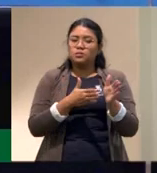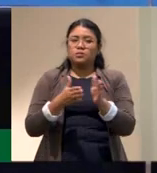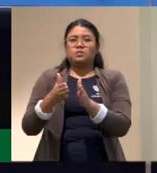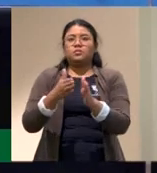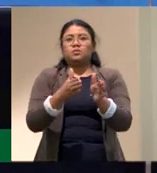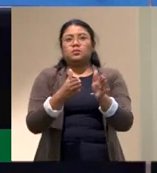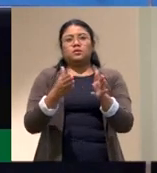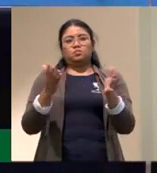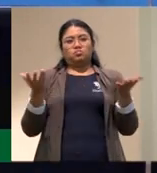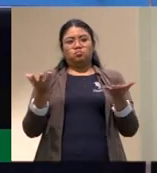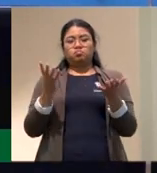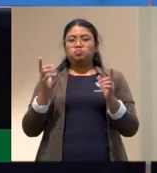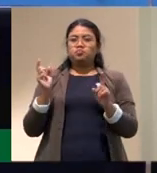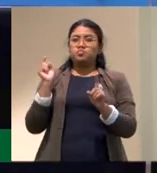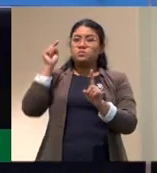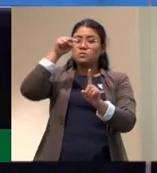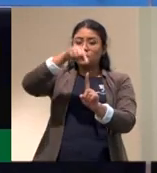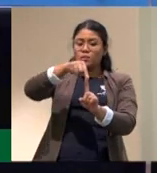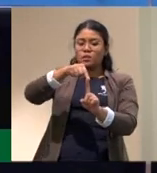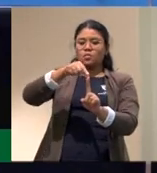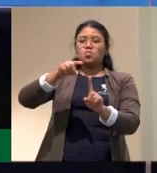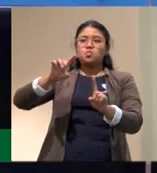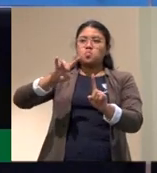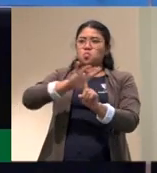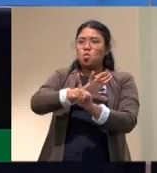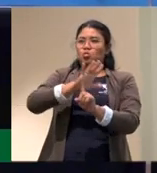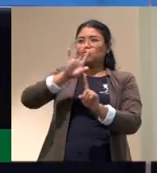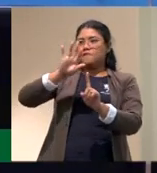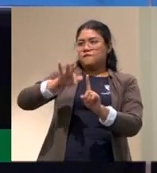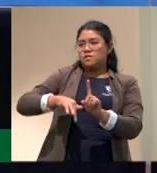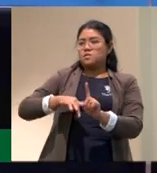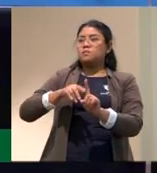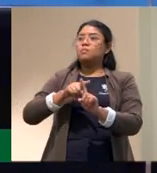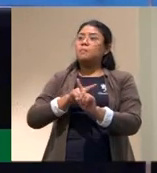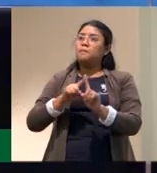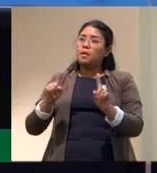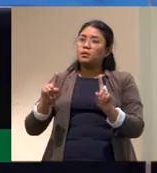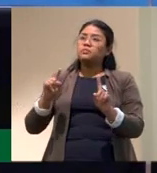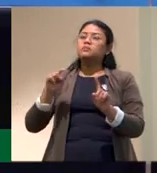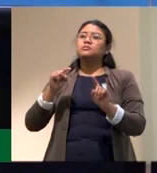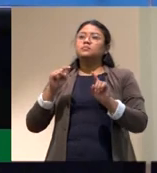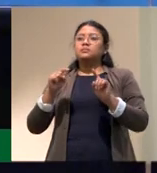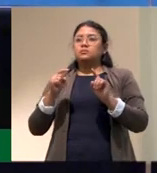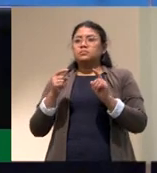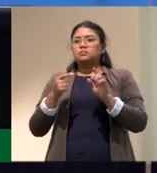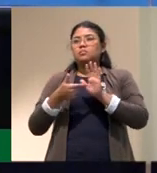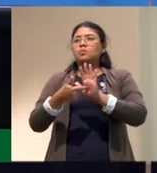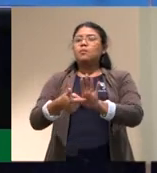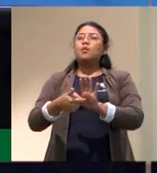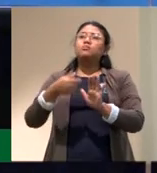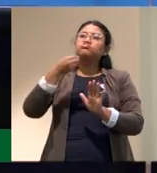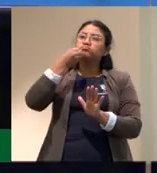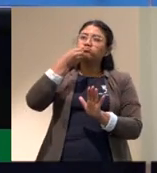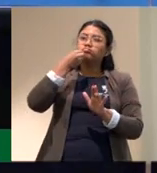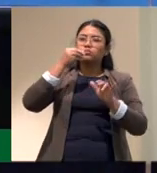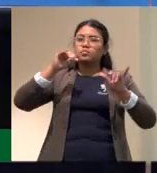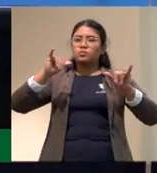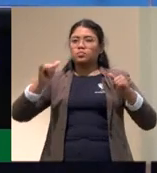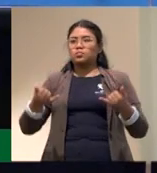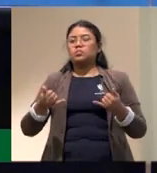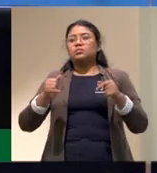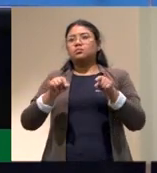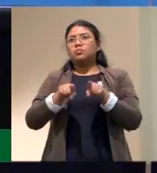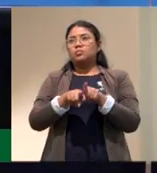não de chegar numa terminalidade, mas de abrir possibilidades e talvez,